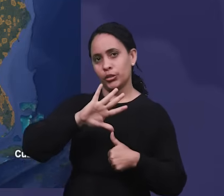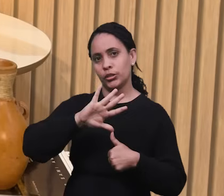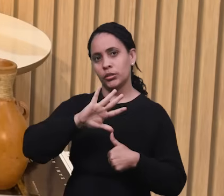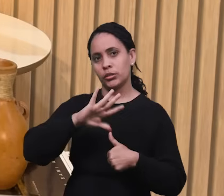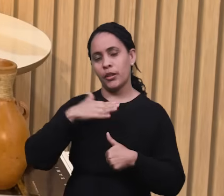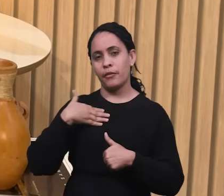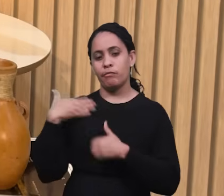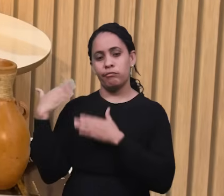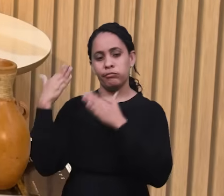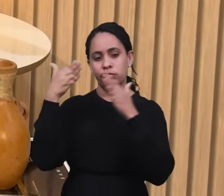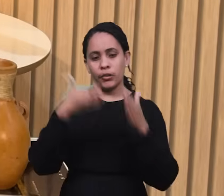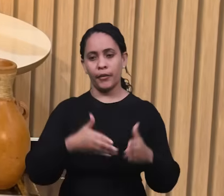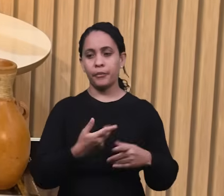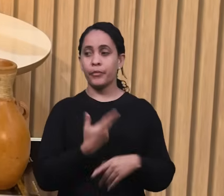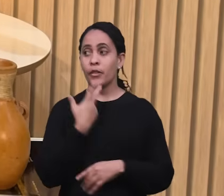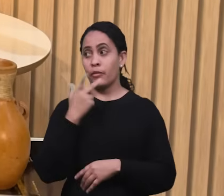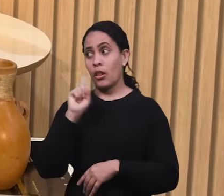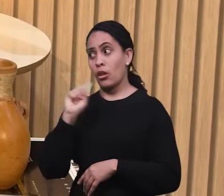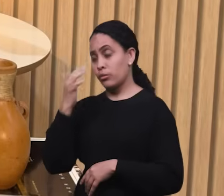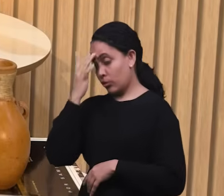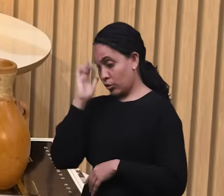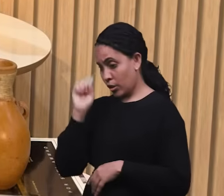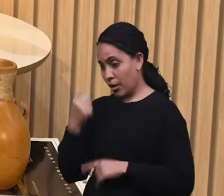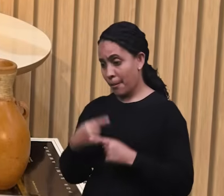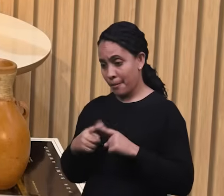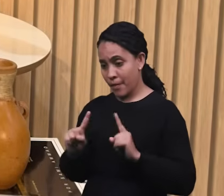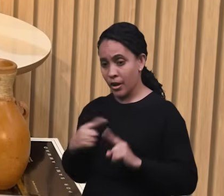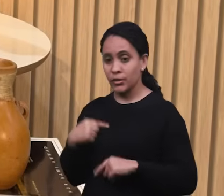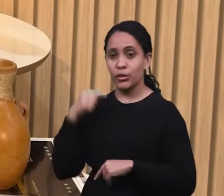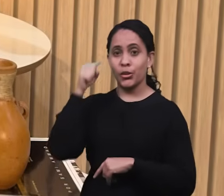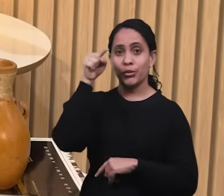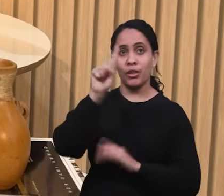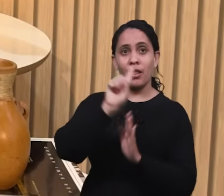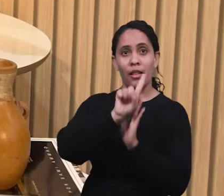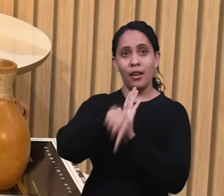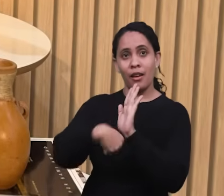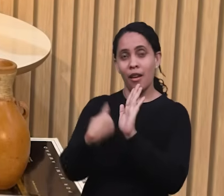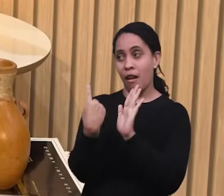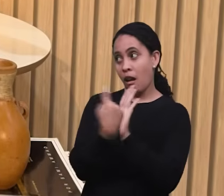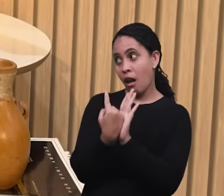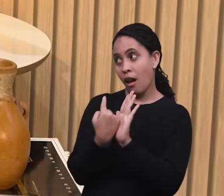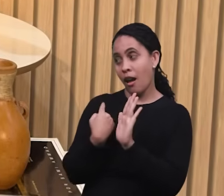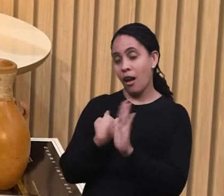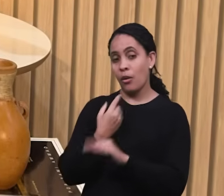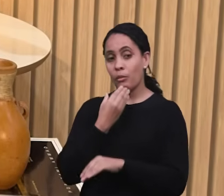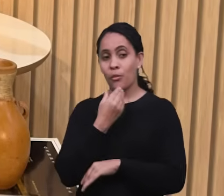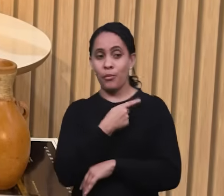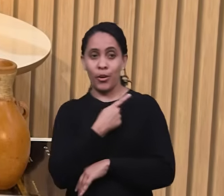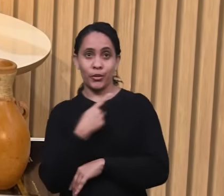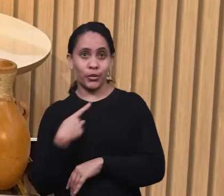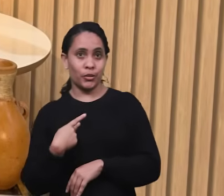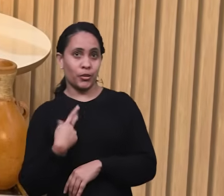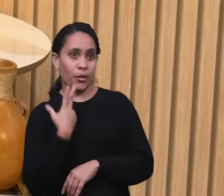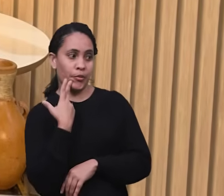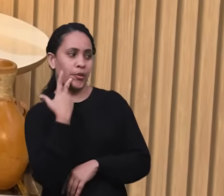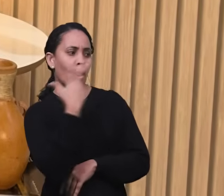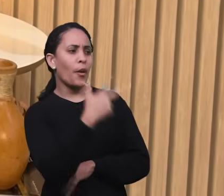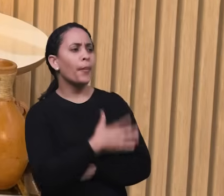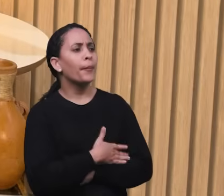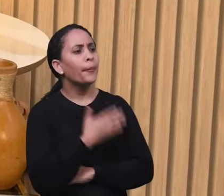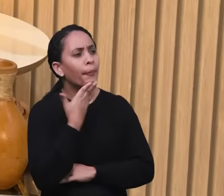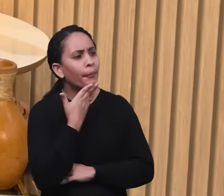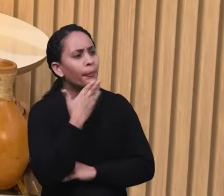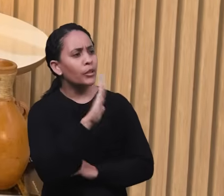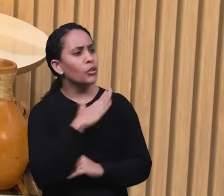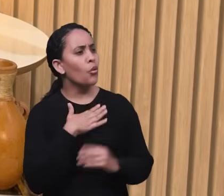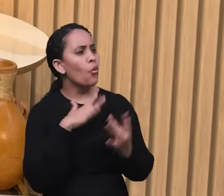indiana, mas eu sou do Sri Lanka. E esse irmão, esse pastor, pediu a ela contato de alguém do Sri Lanka,